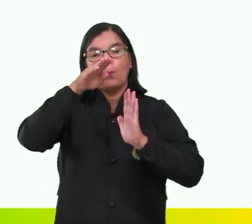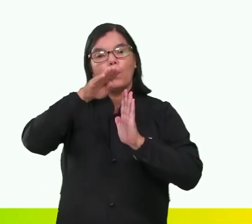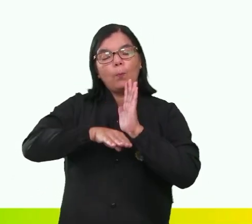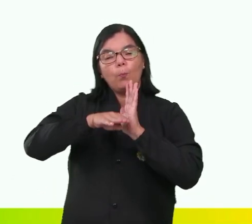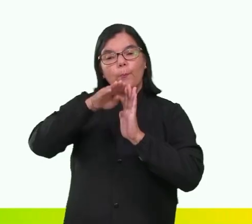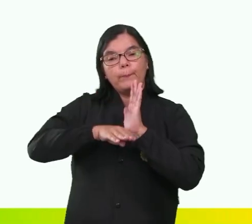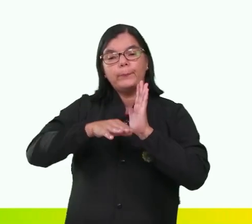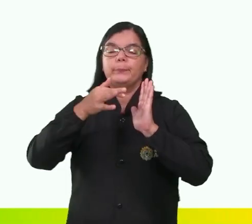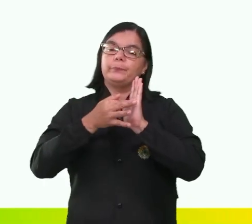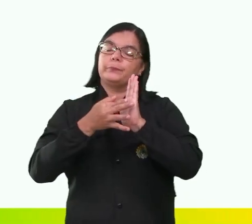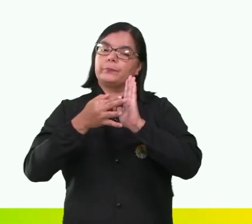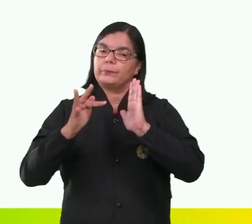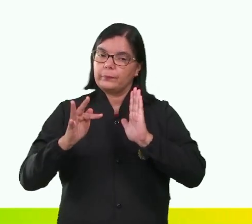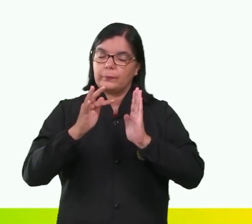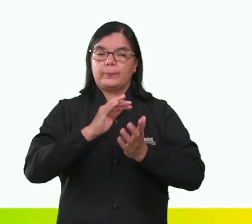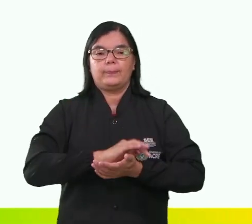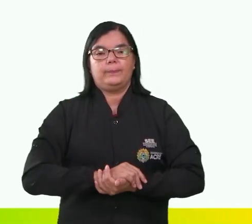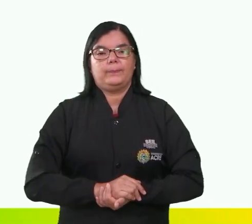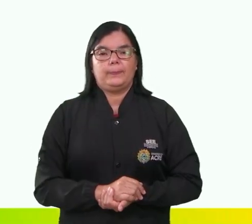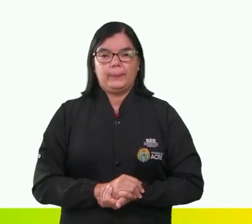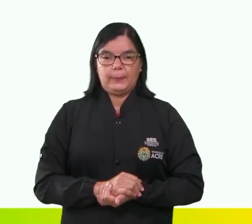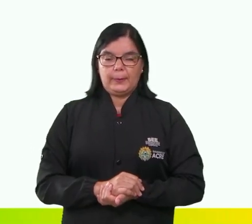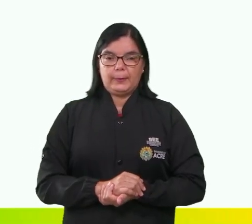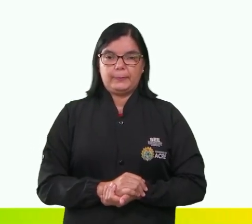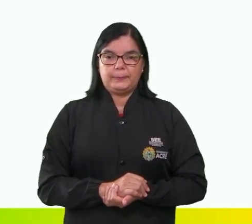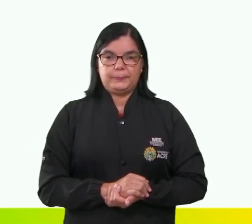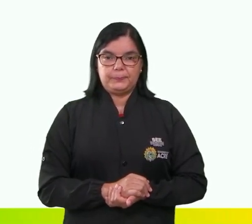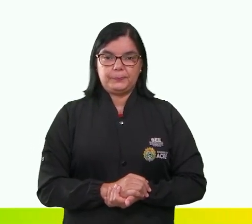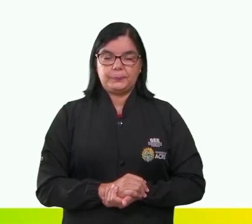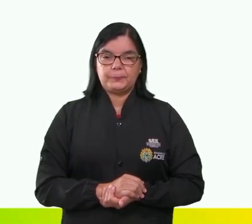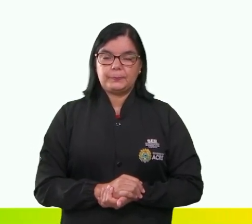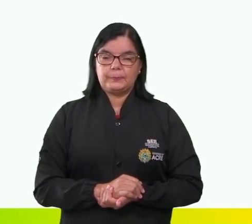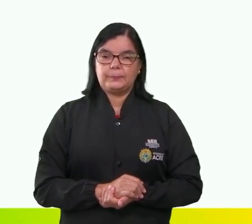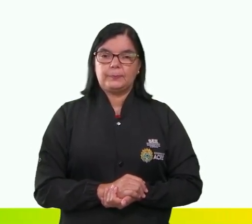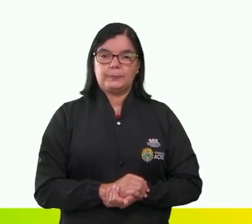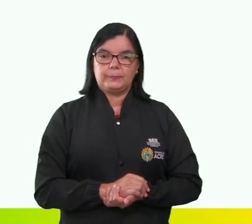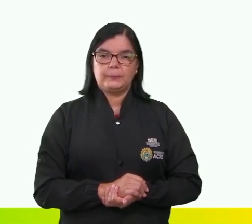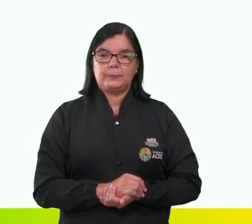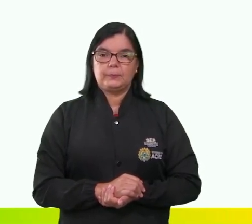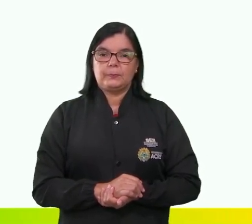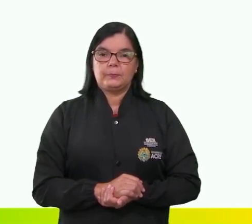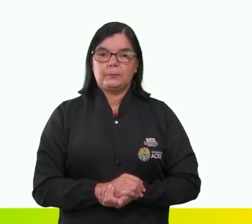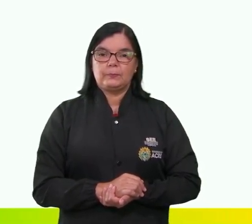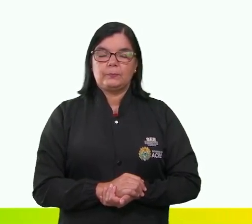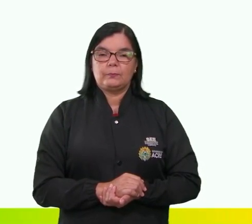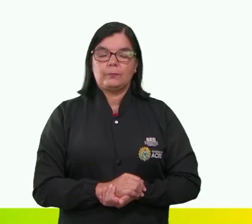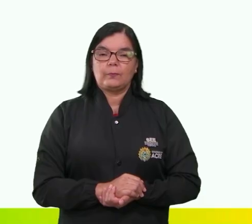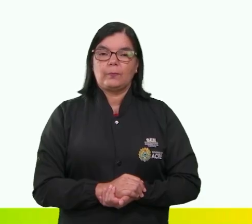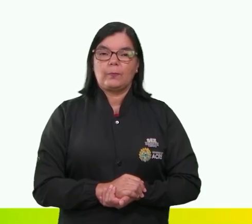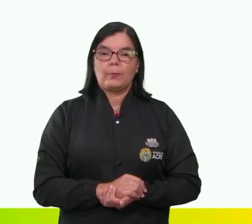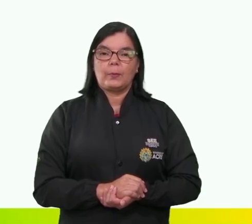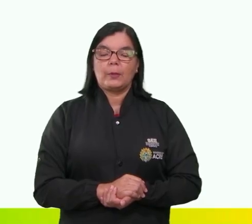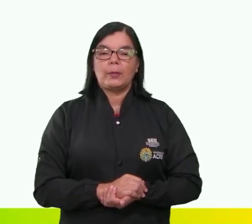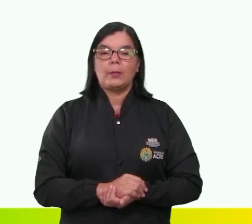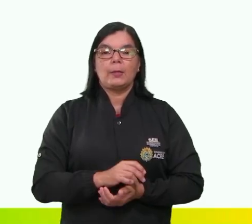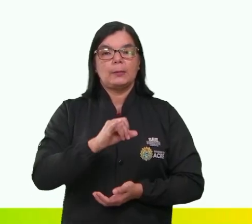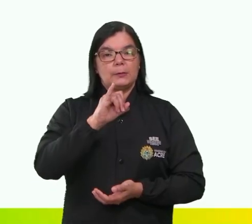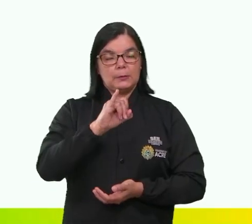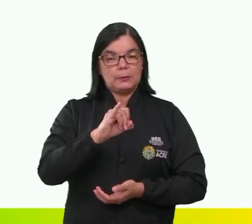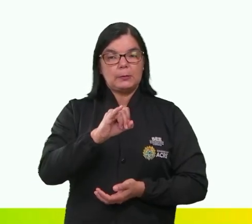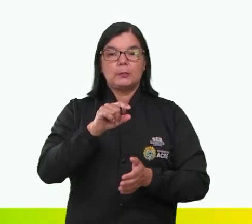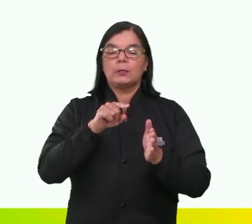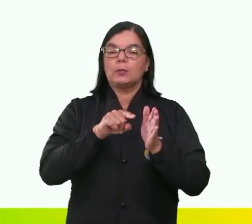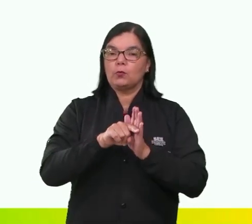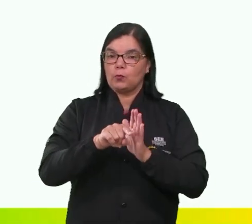define o valor mínimo dessa função. Vamos lá. Se a questão está dizendo